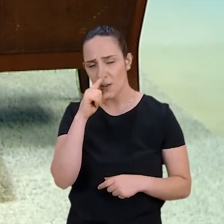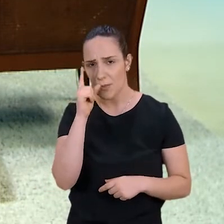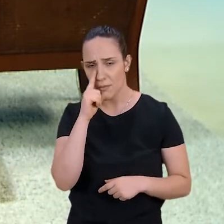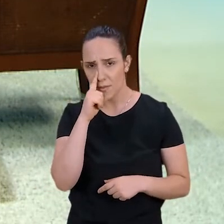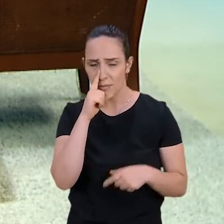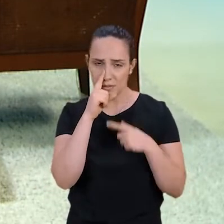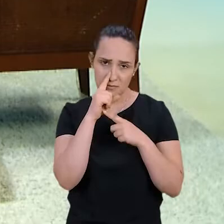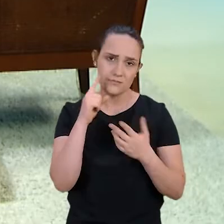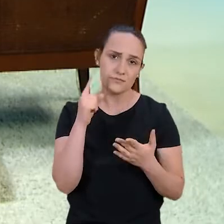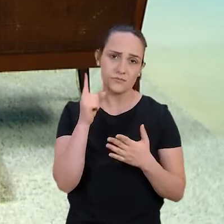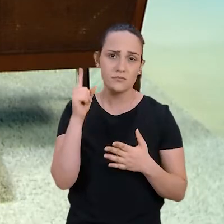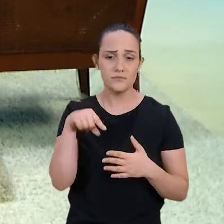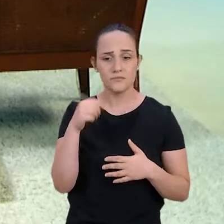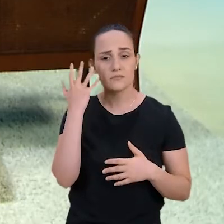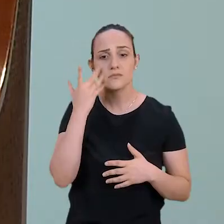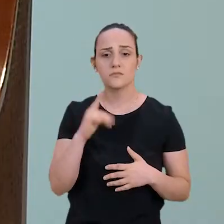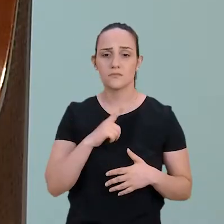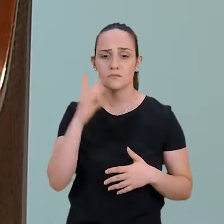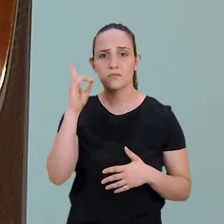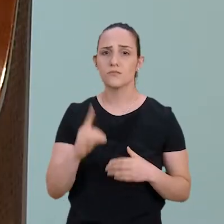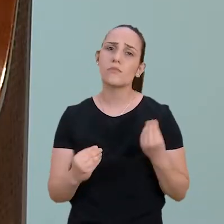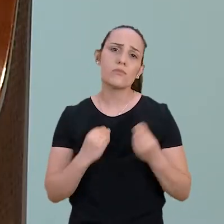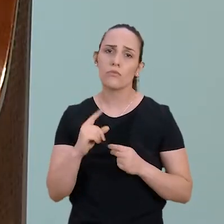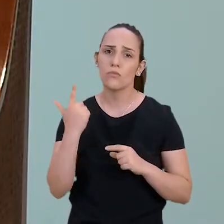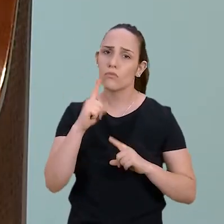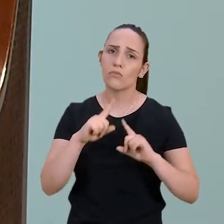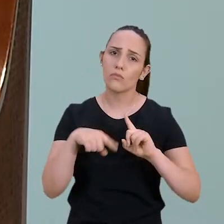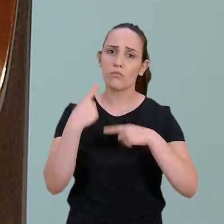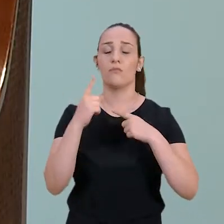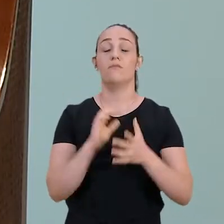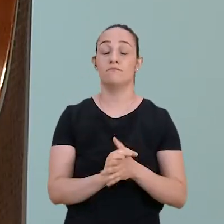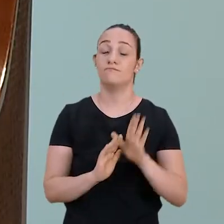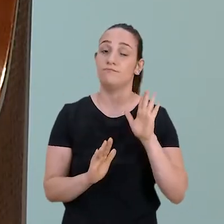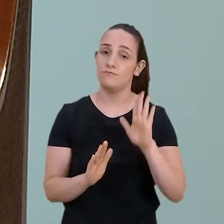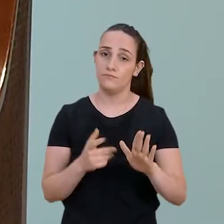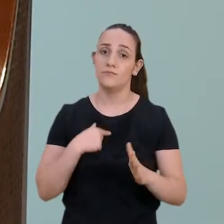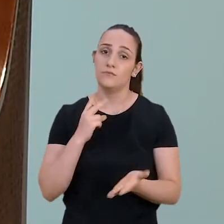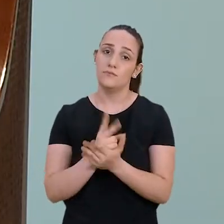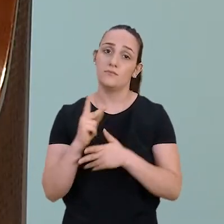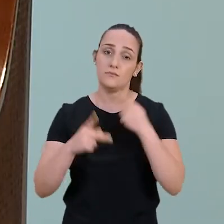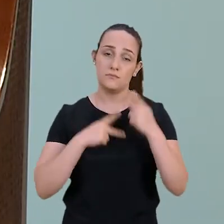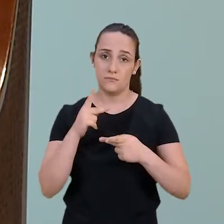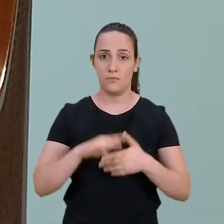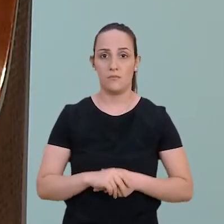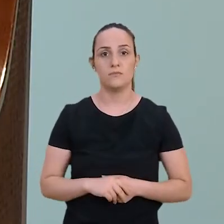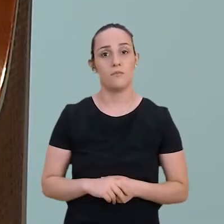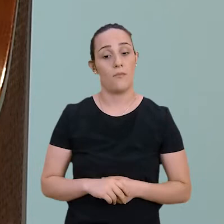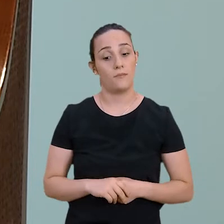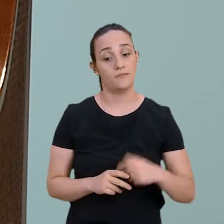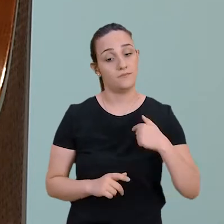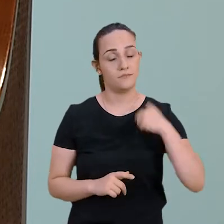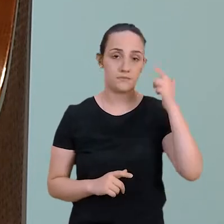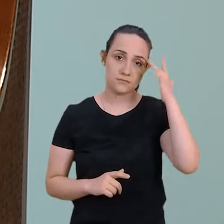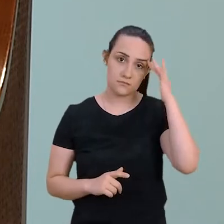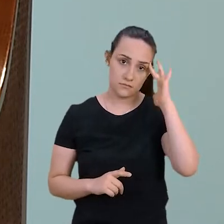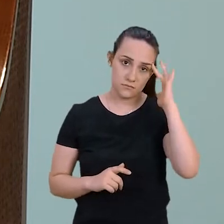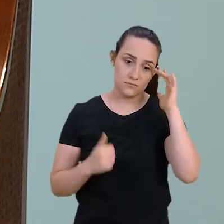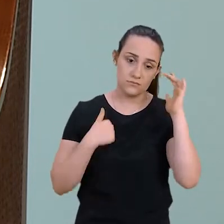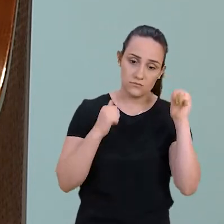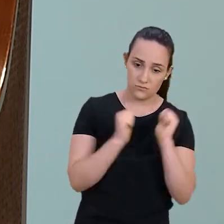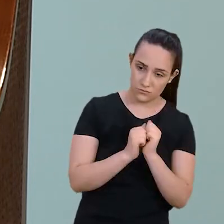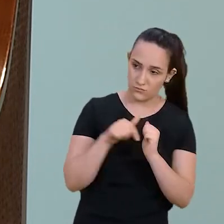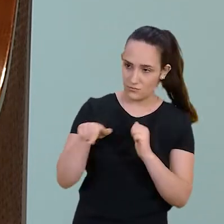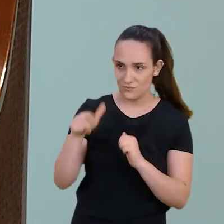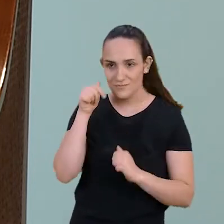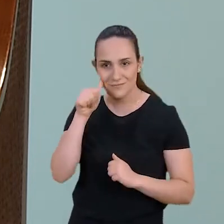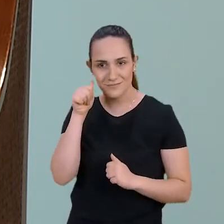uma criança com deficiência. Então, eu costumo dizer assim que eu acho que a Rosana, que é a minha xará, nós